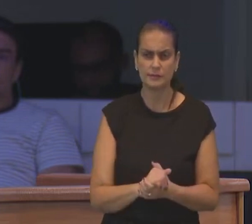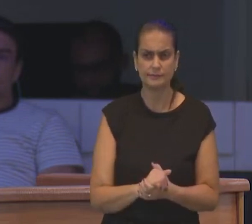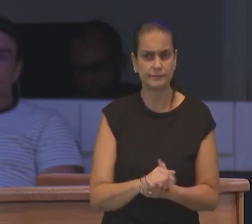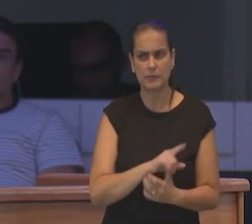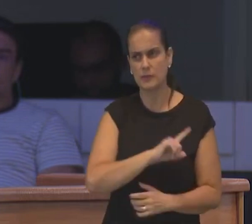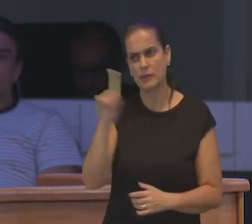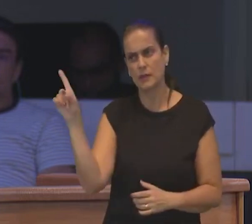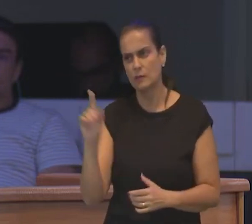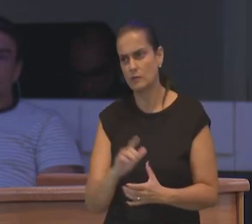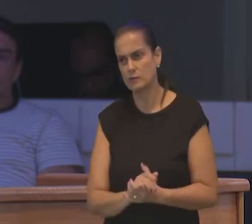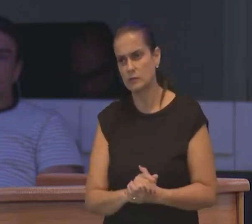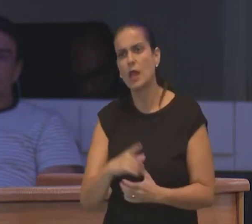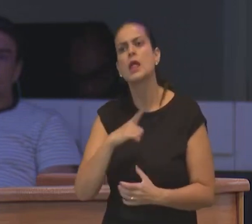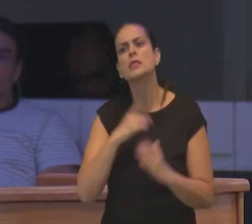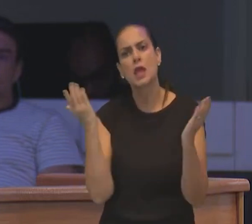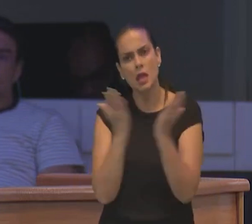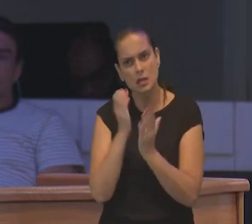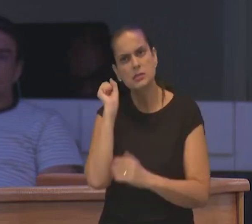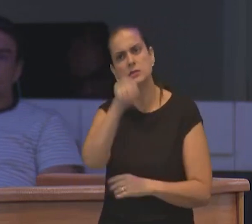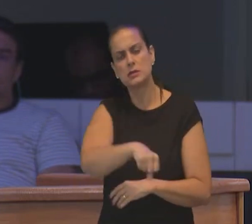Não, tem crente sim.